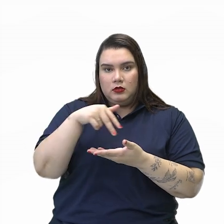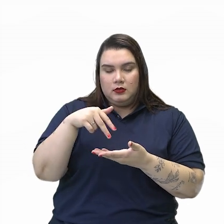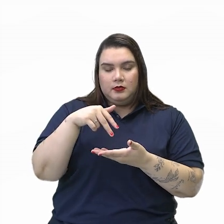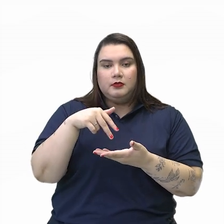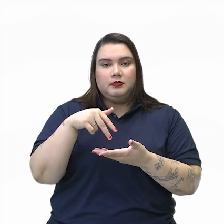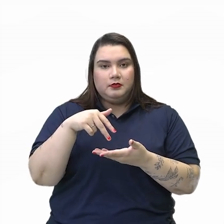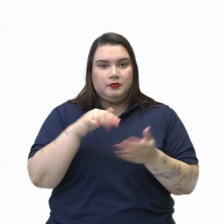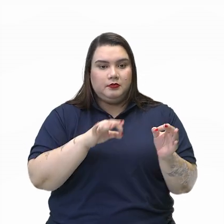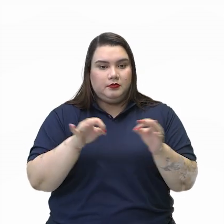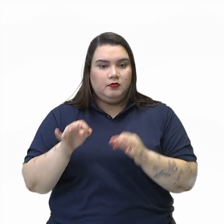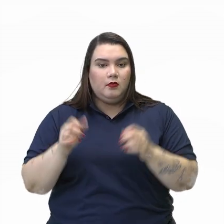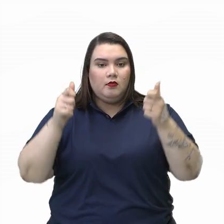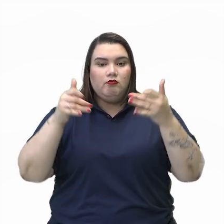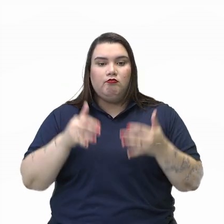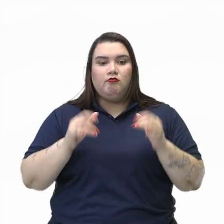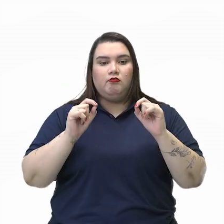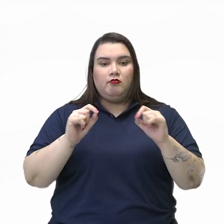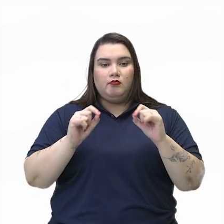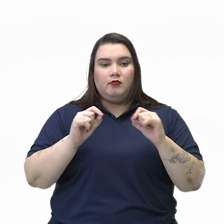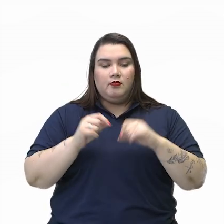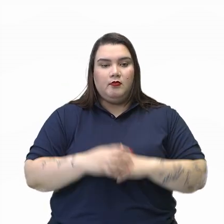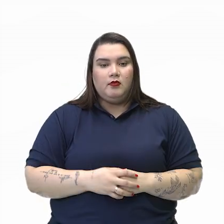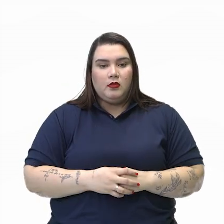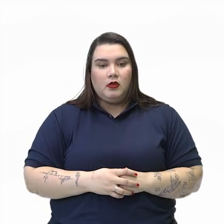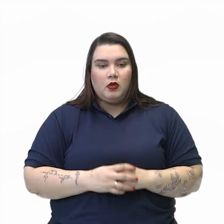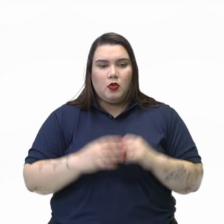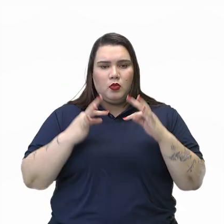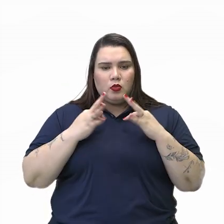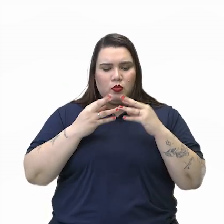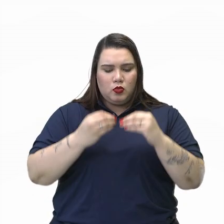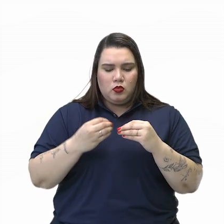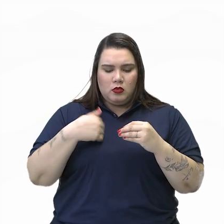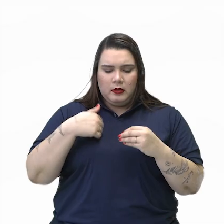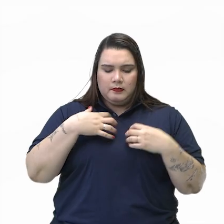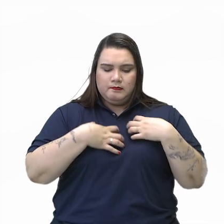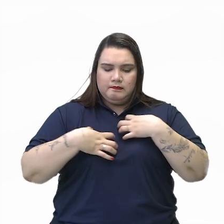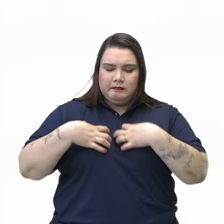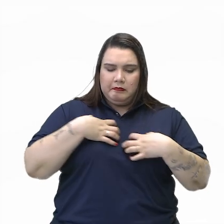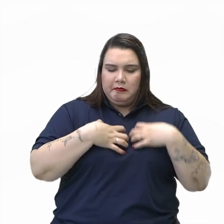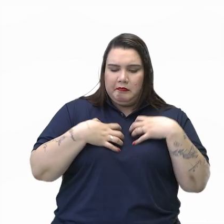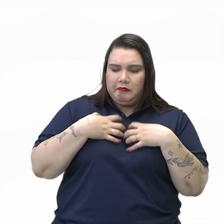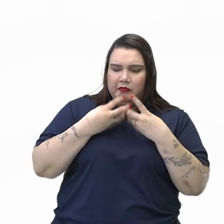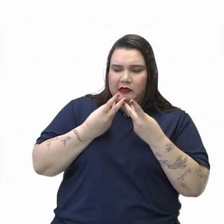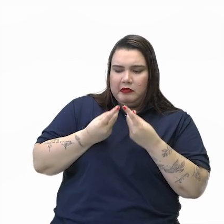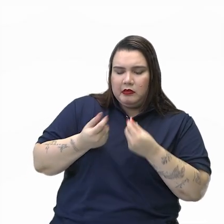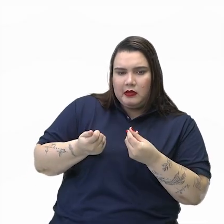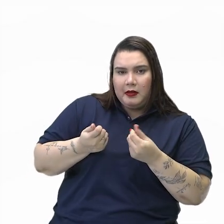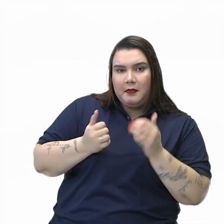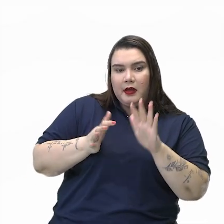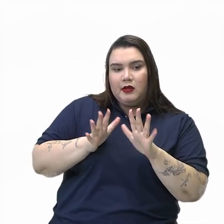que cega, onde diz assim: tudo o que de mim se perde acrescenta-se ao que